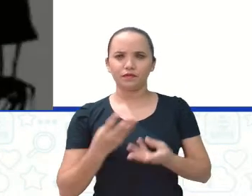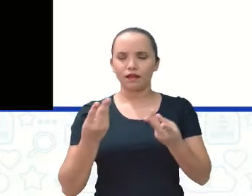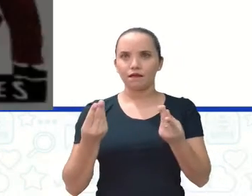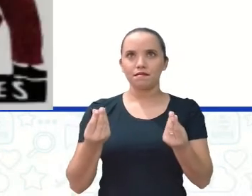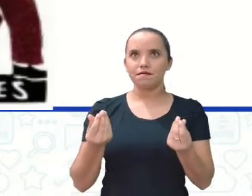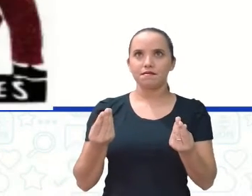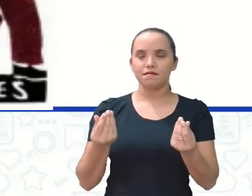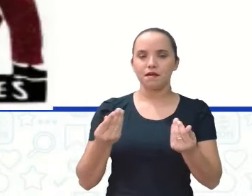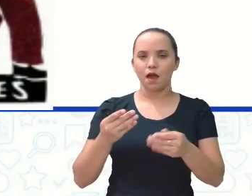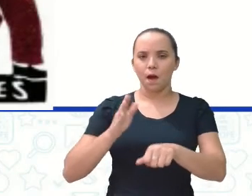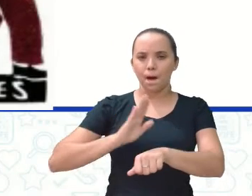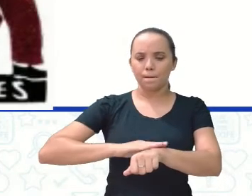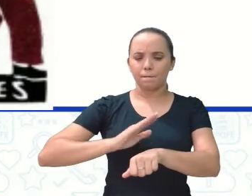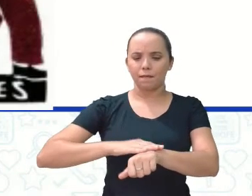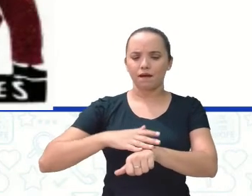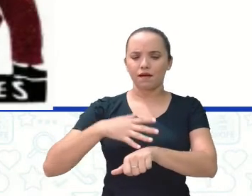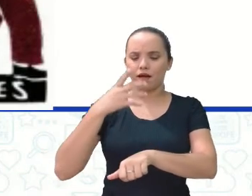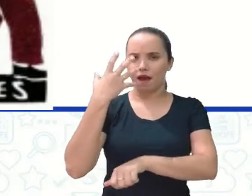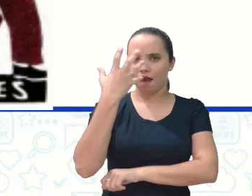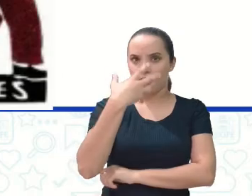Aquela parte cantada,